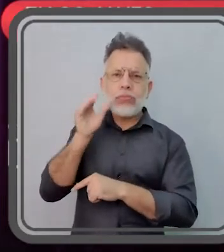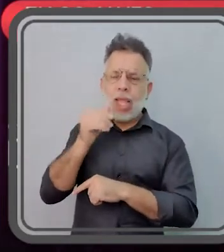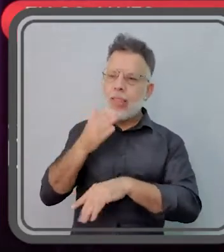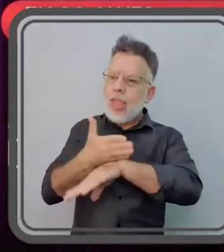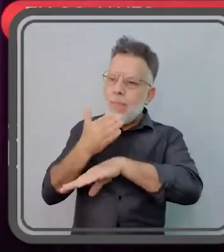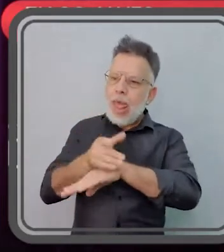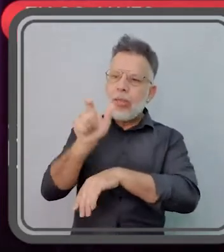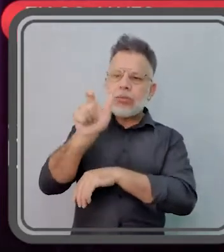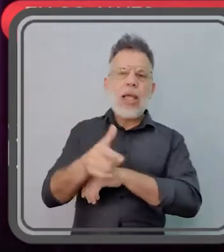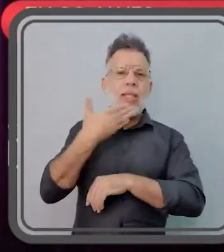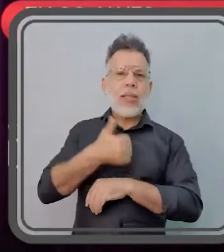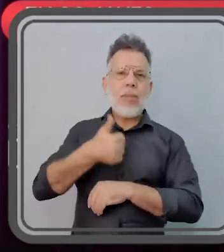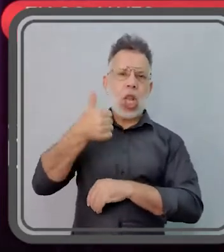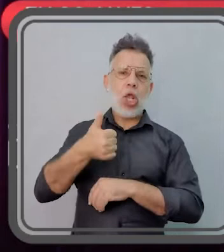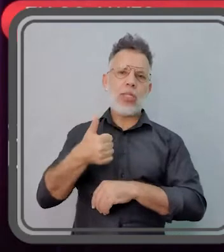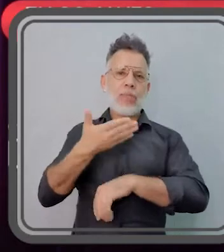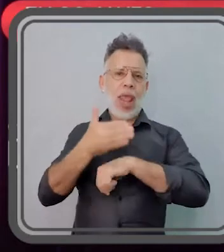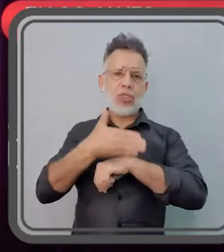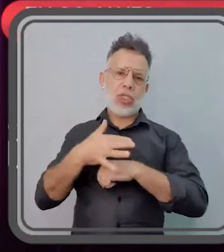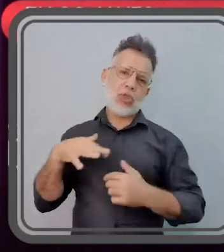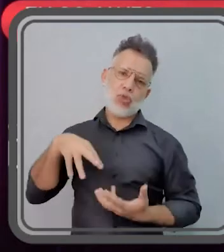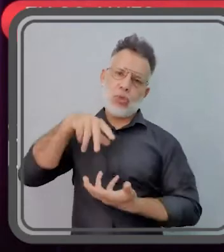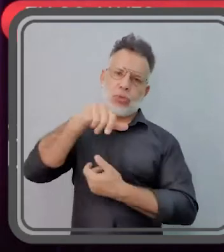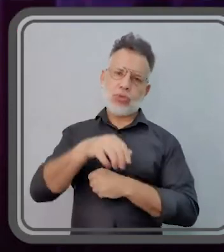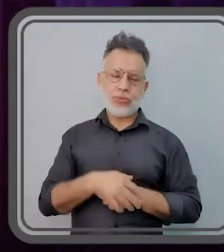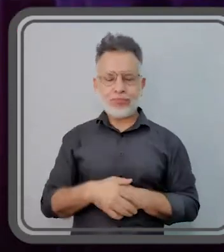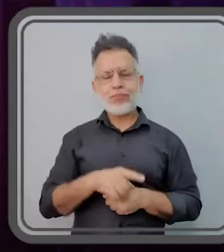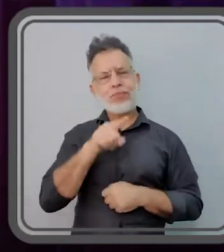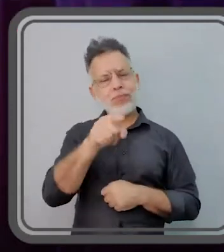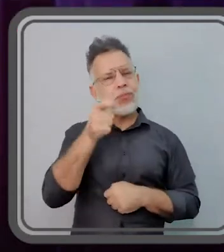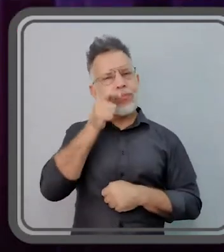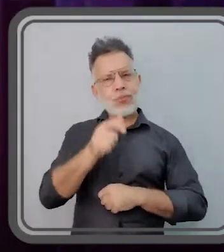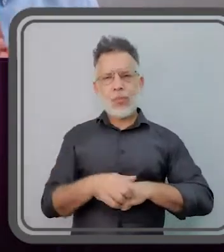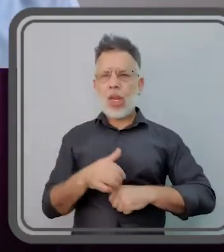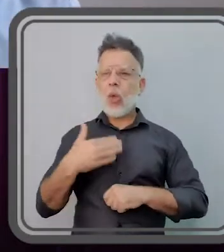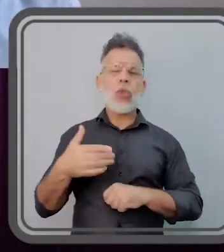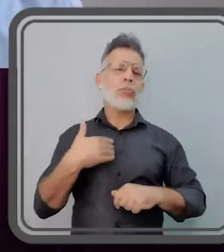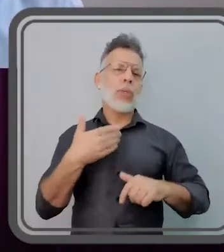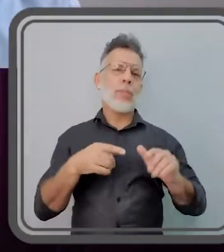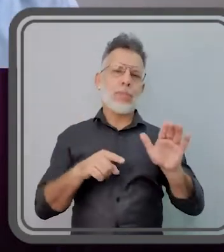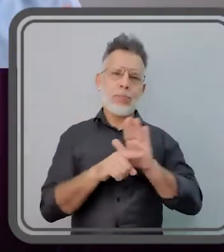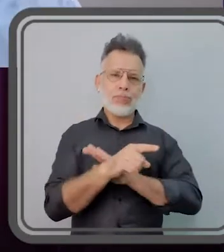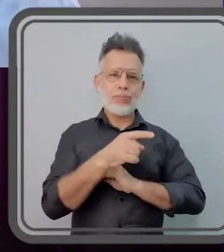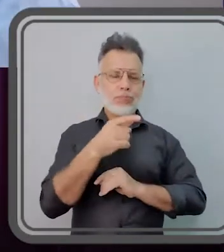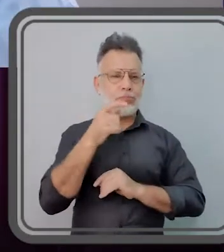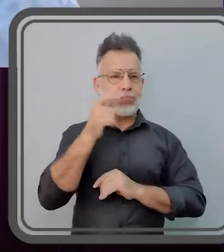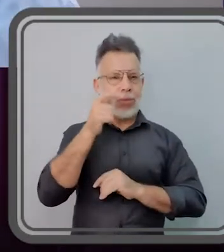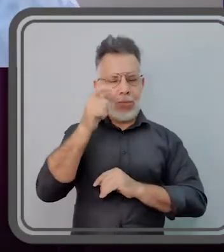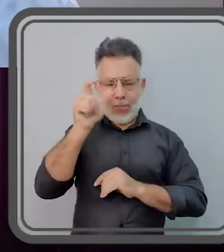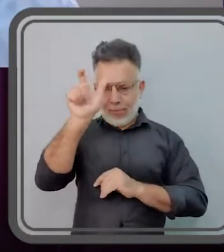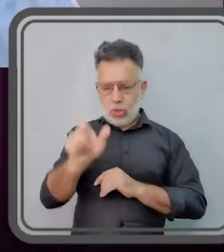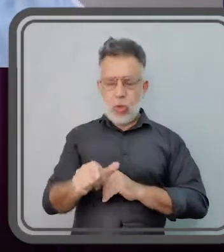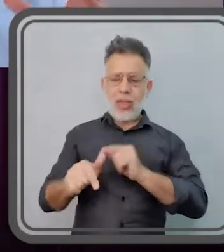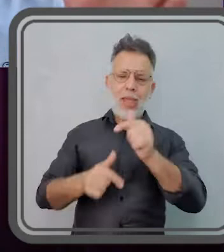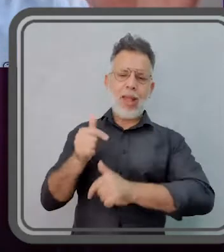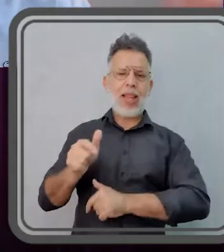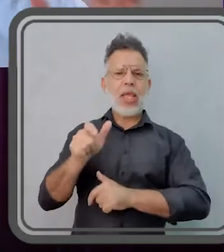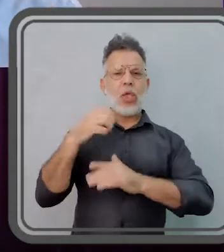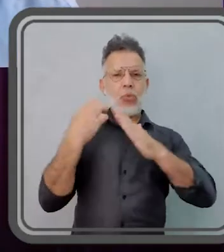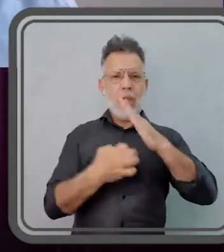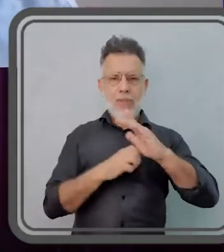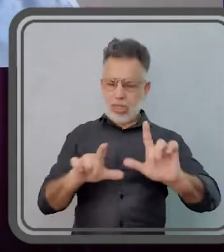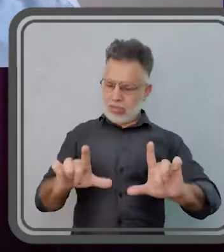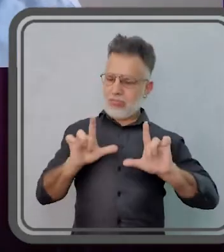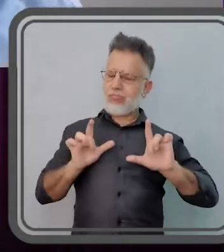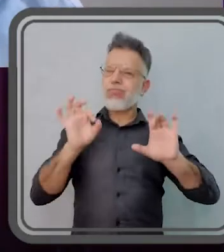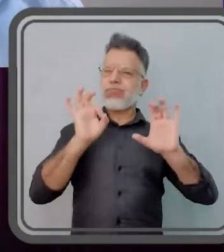são entre as melhores do mundo. Muito interessante. Quando uma pessoa trabalha numa empresa certificada, né? Cheguei na empresa